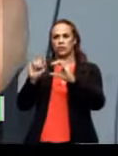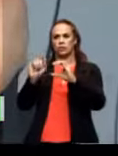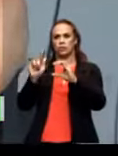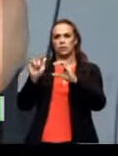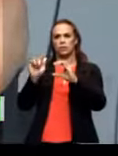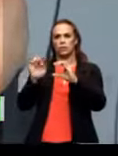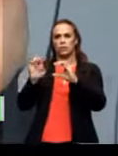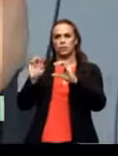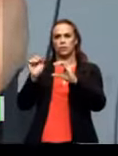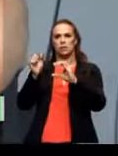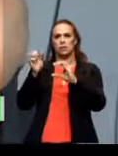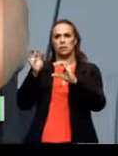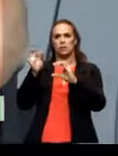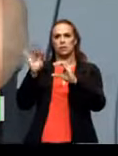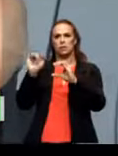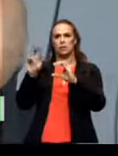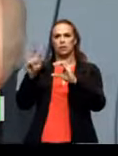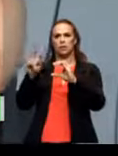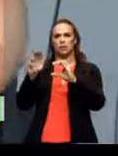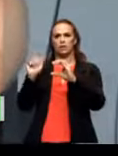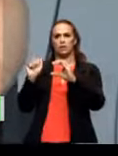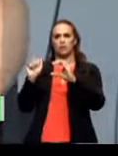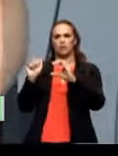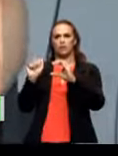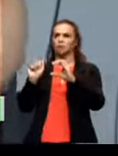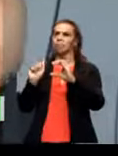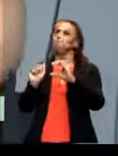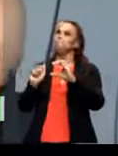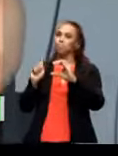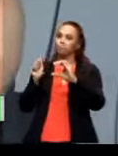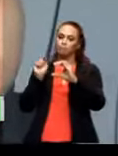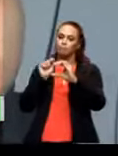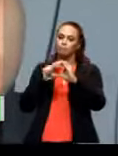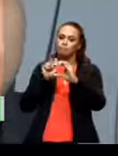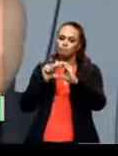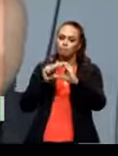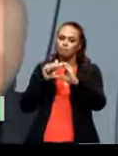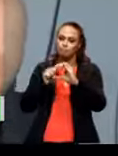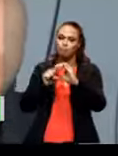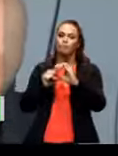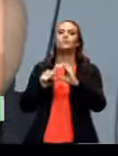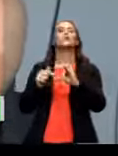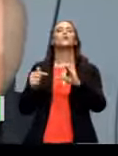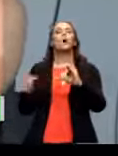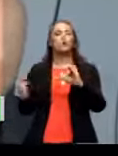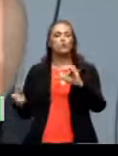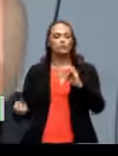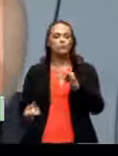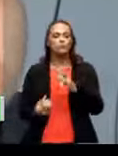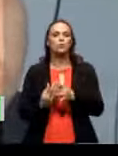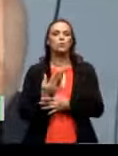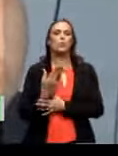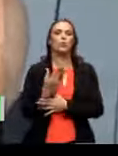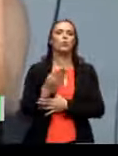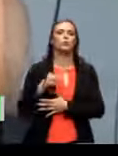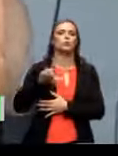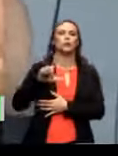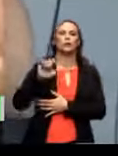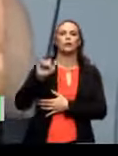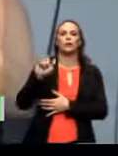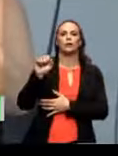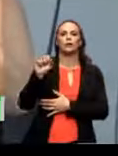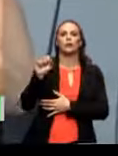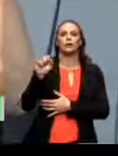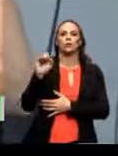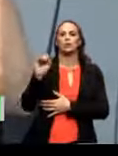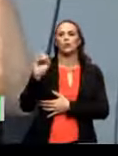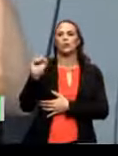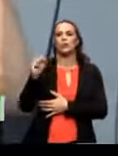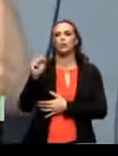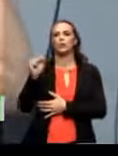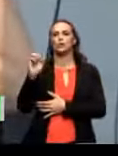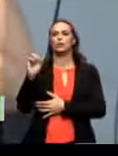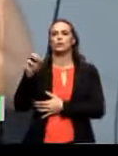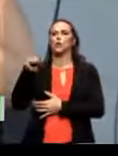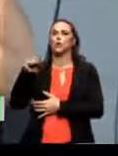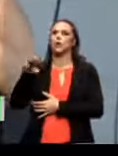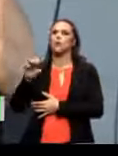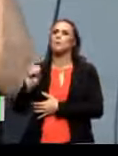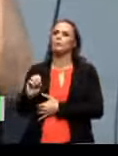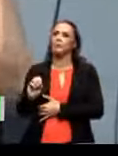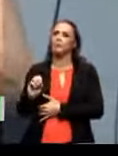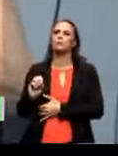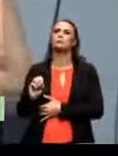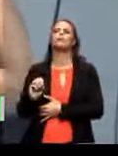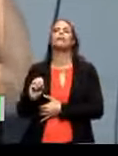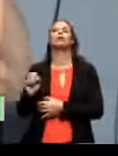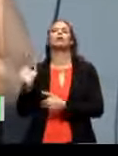for uma enzima digestiva, ele vai formar também o lisossomo, que vai agir aí, formando o vacúolo,